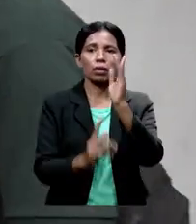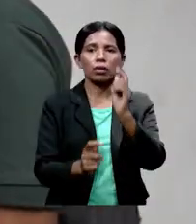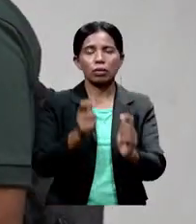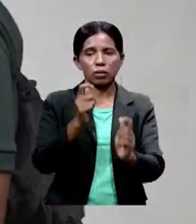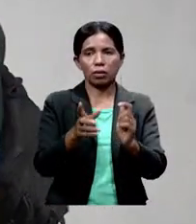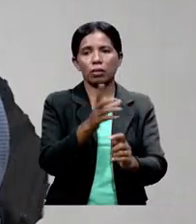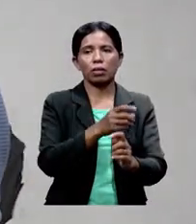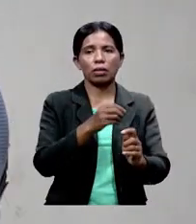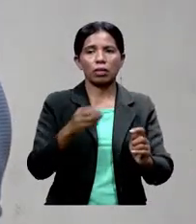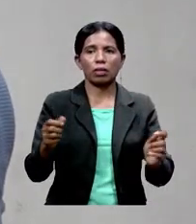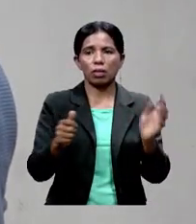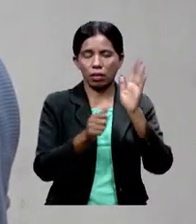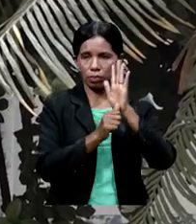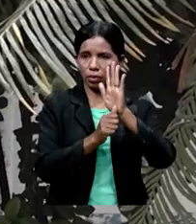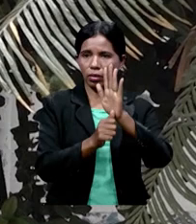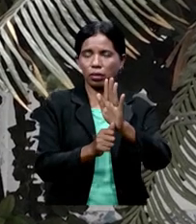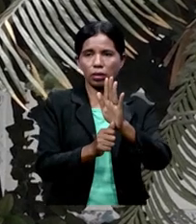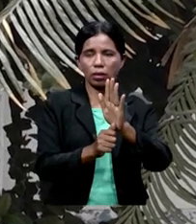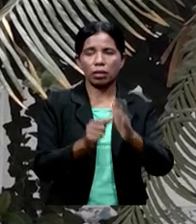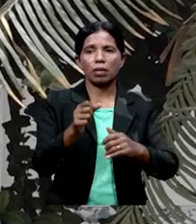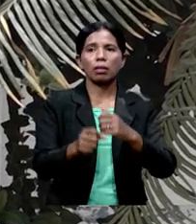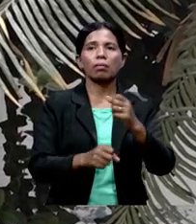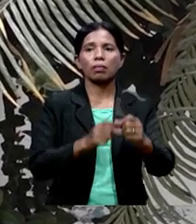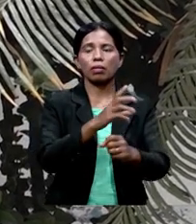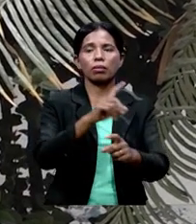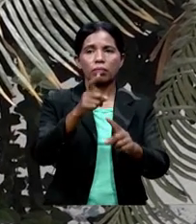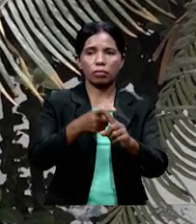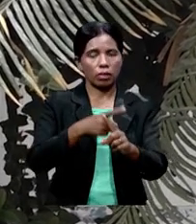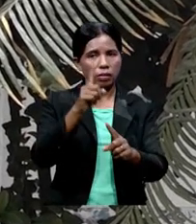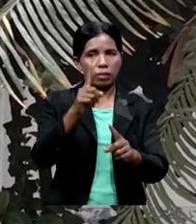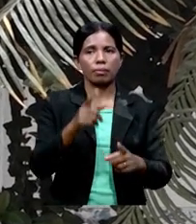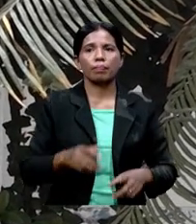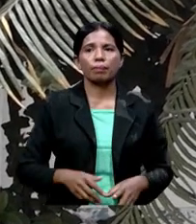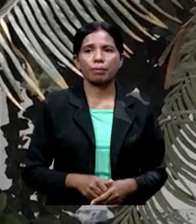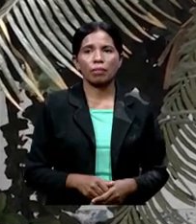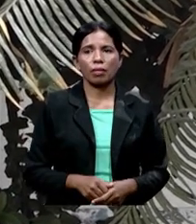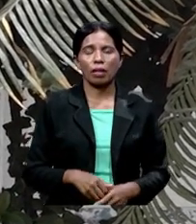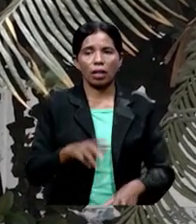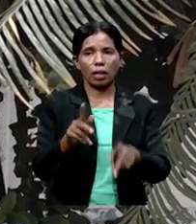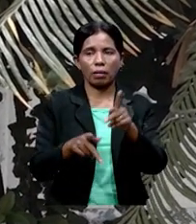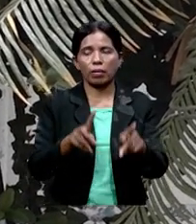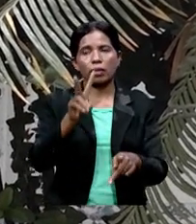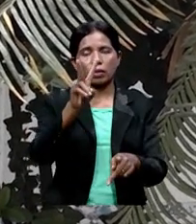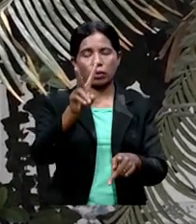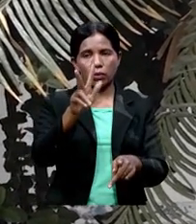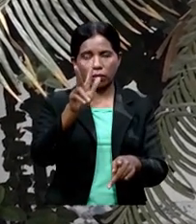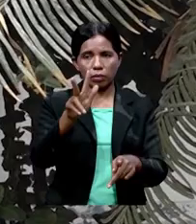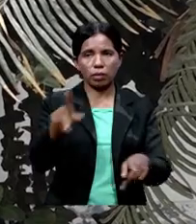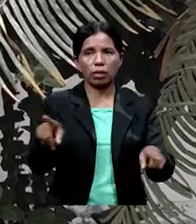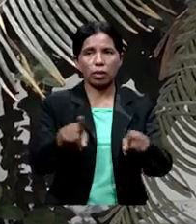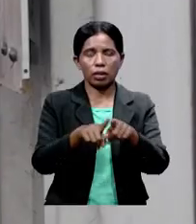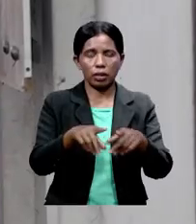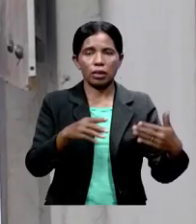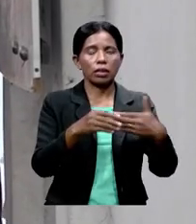medida de coação apresentação periódica, cada fula. Arguido na entolune, no gerente farmácia Mores